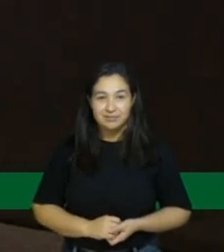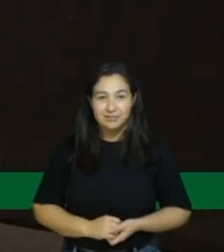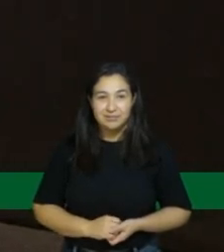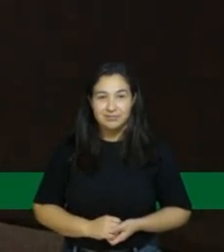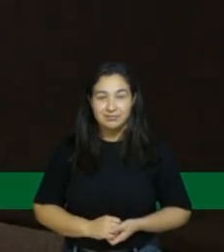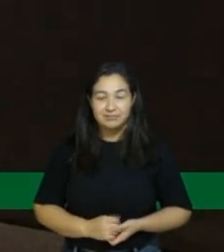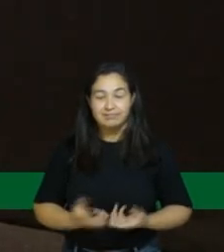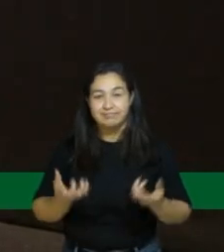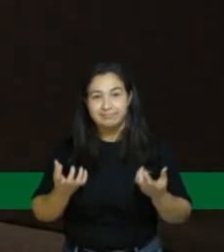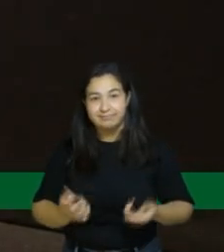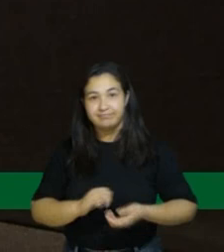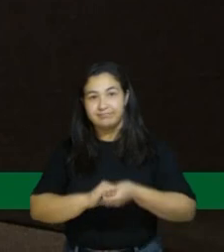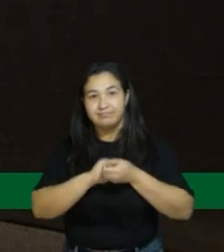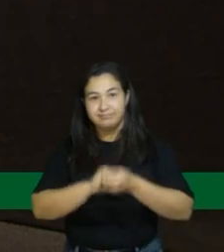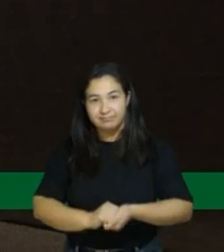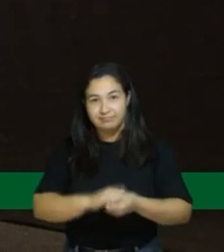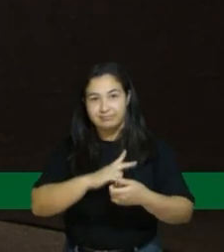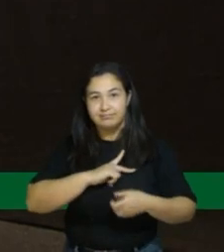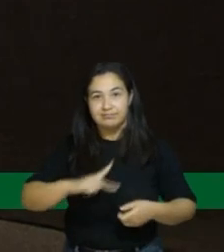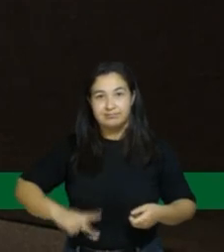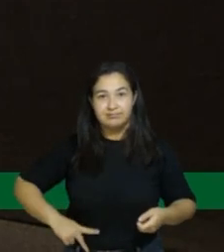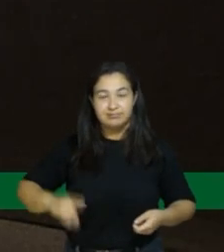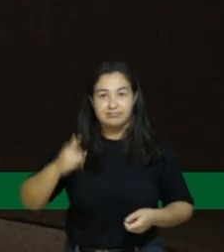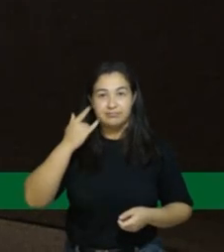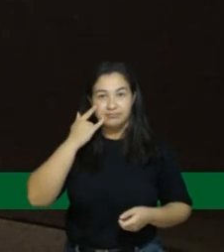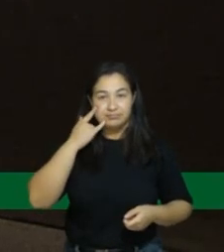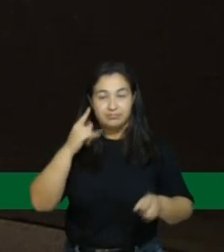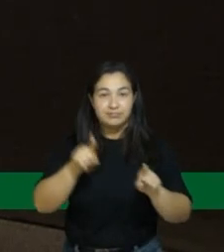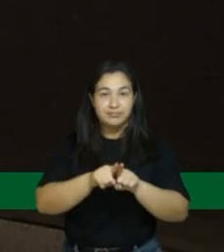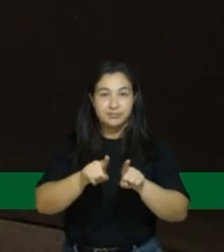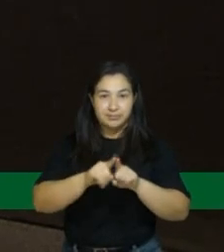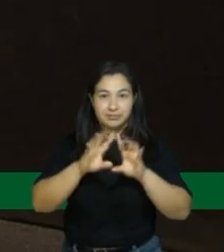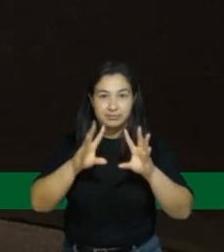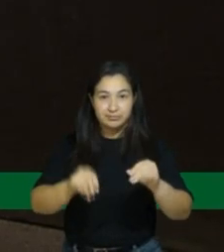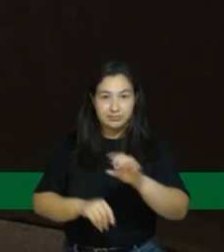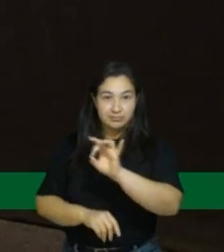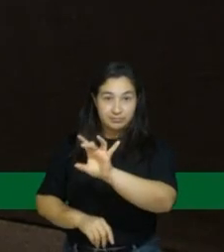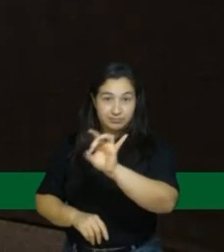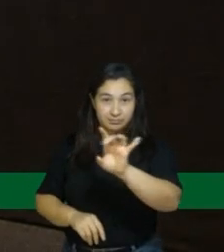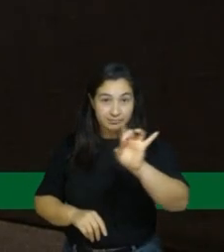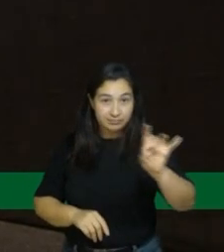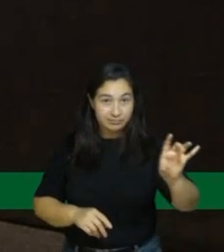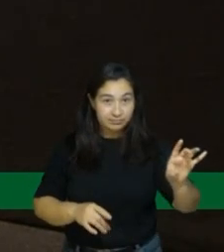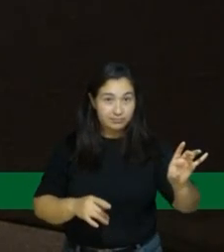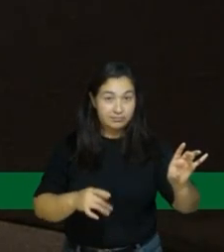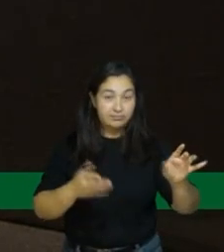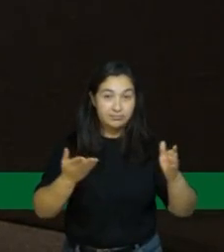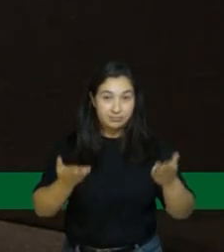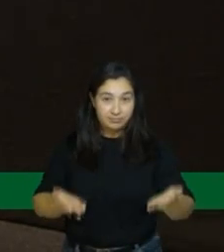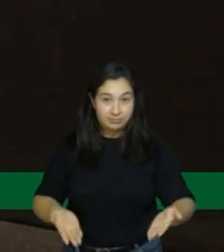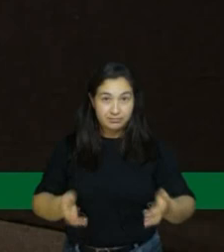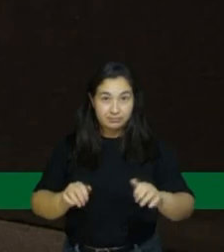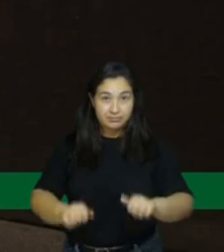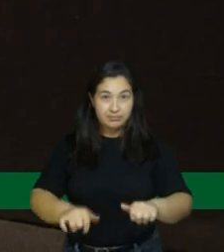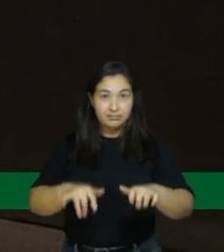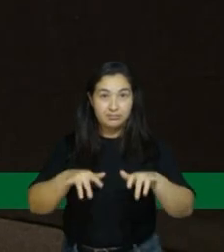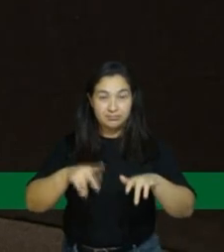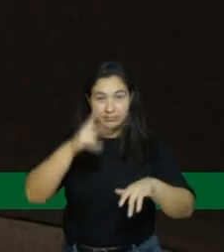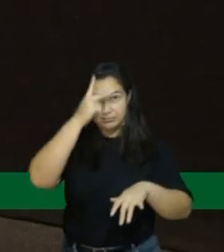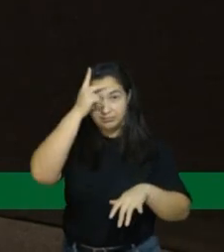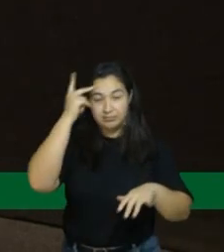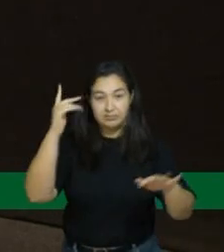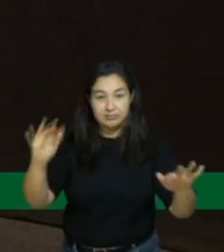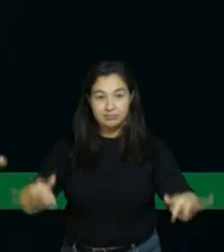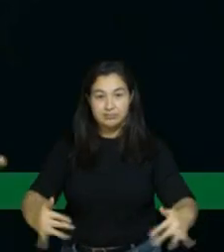quero cumprimentá-lo Presidente deputados deputadas e cumprimentar todo o público que ainda acompanha esta